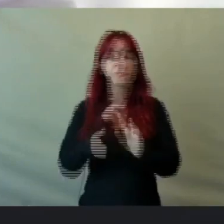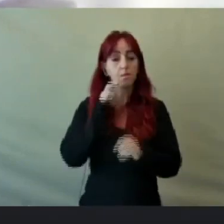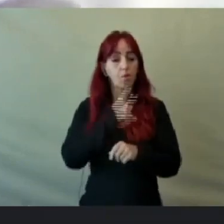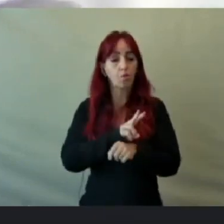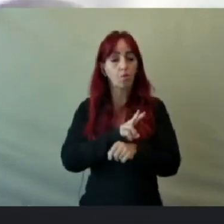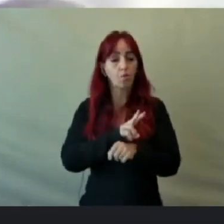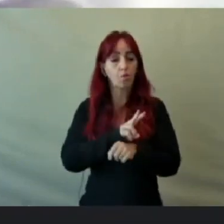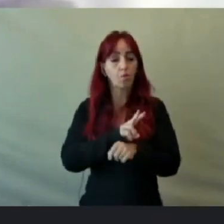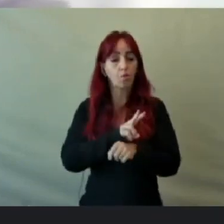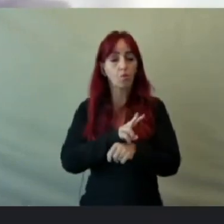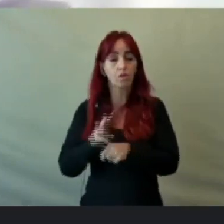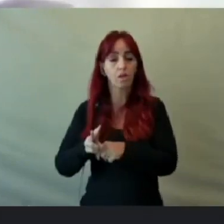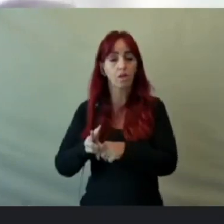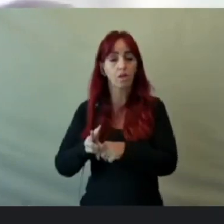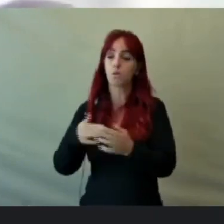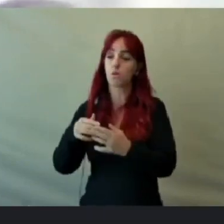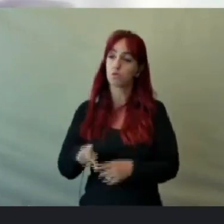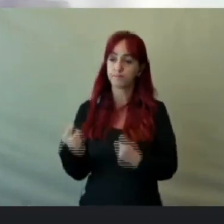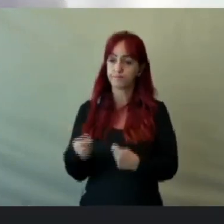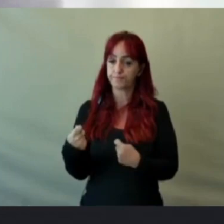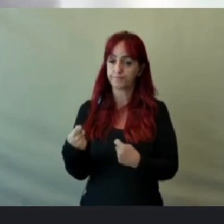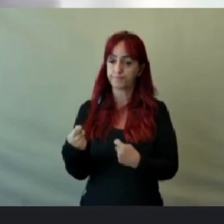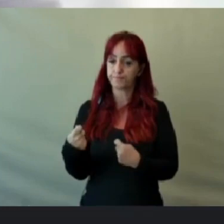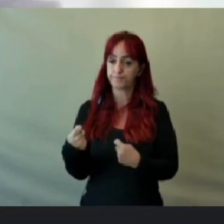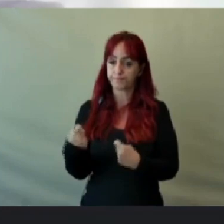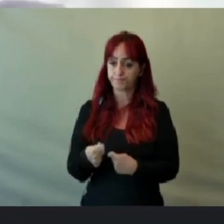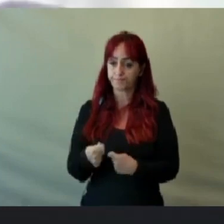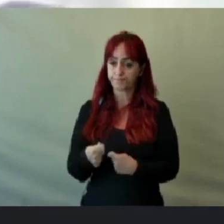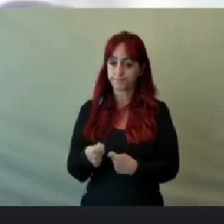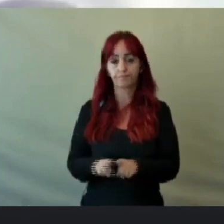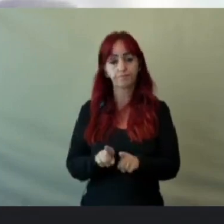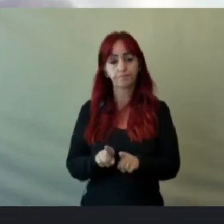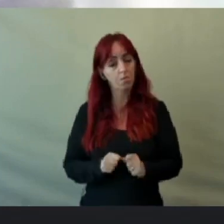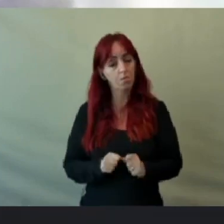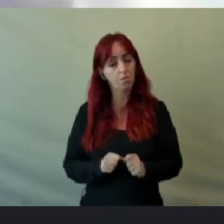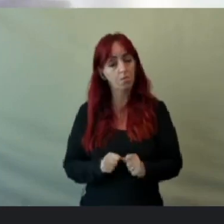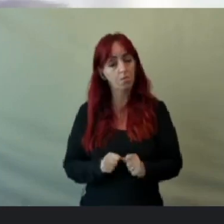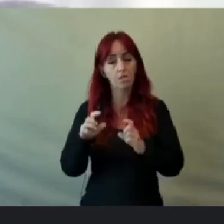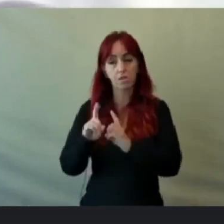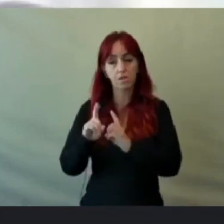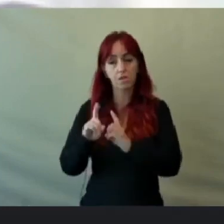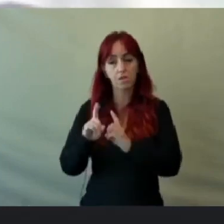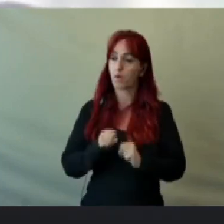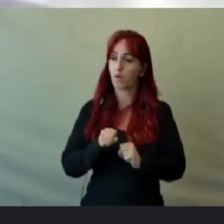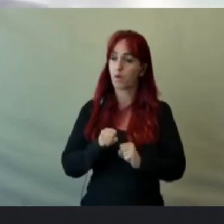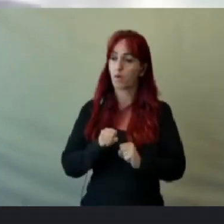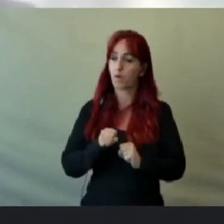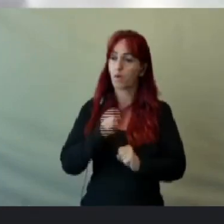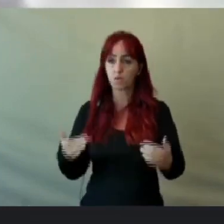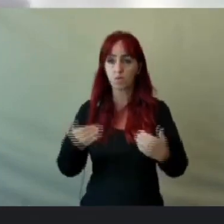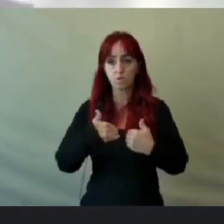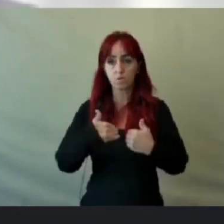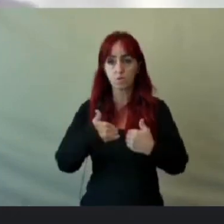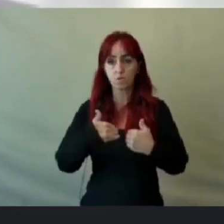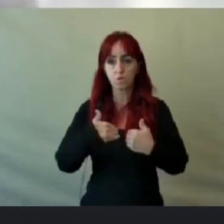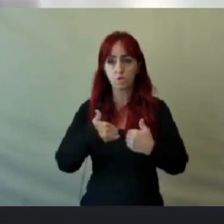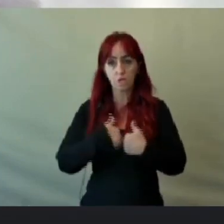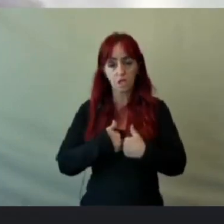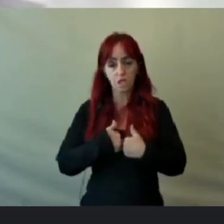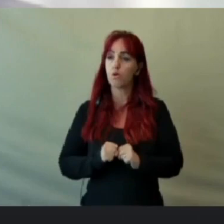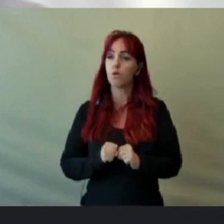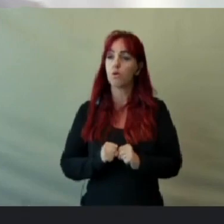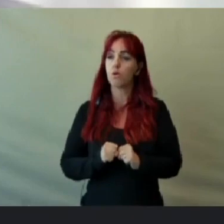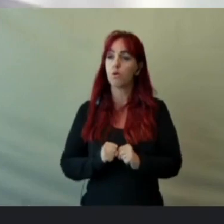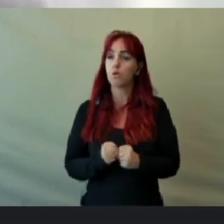que assim o demande pode ser uma pessoa com deficiência pode ser uma criança com autismo pode ser uma criança que está no seu